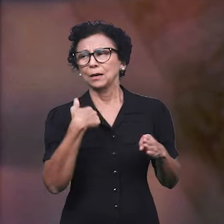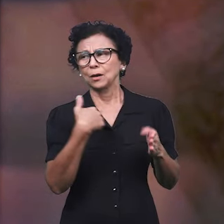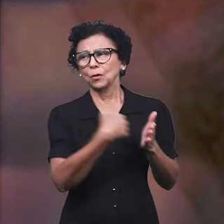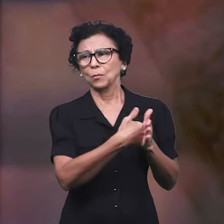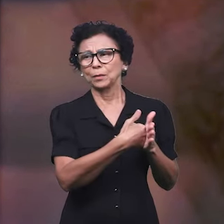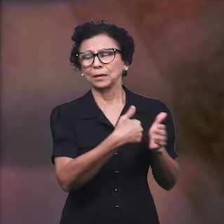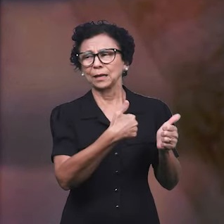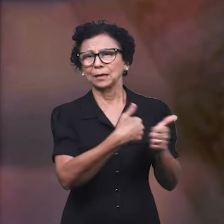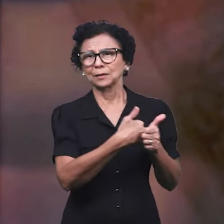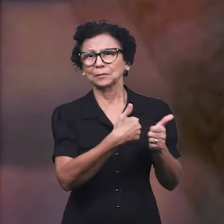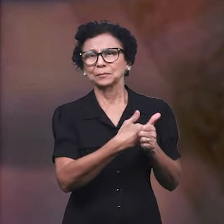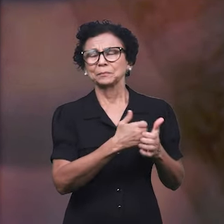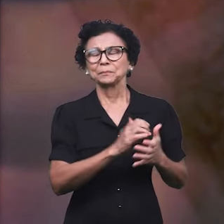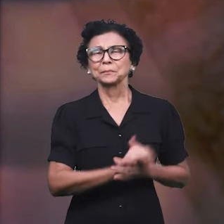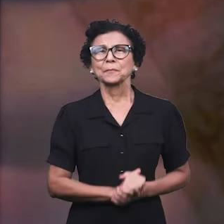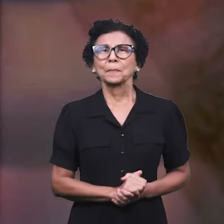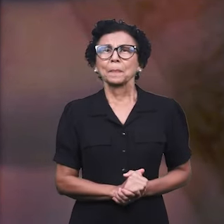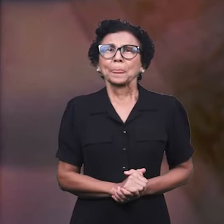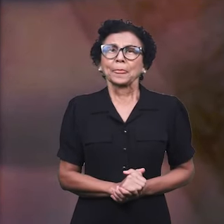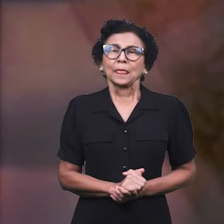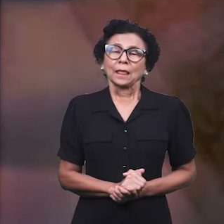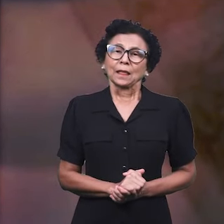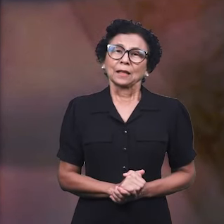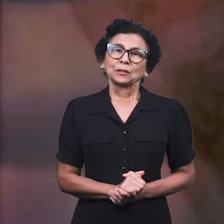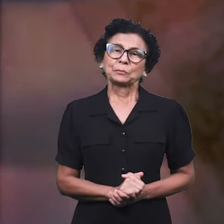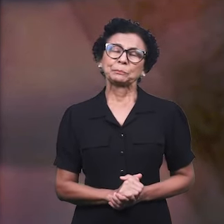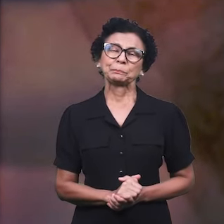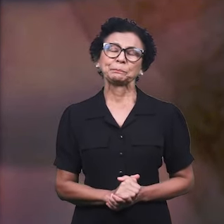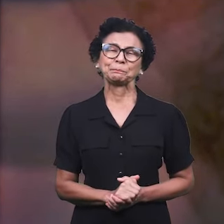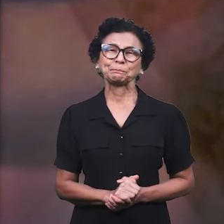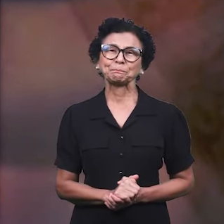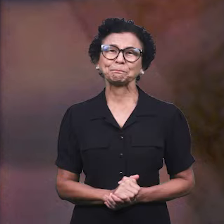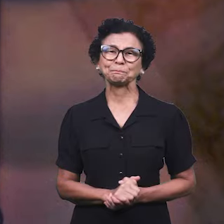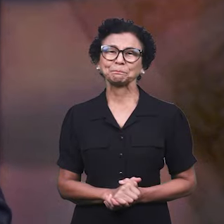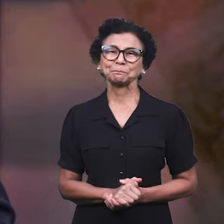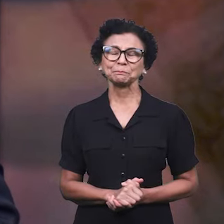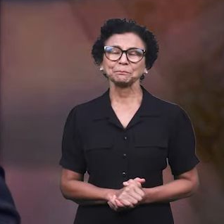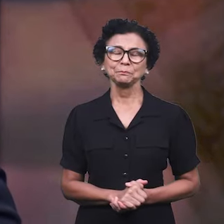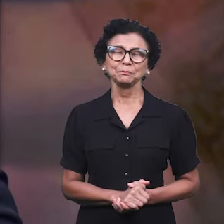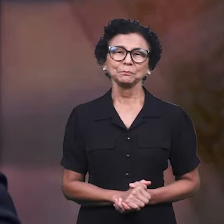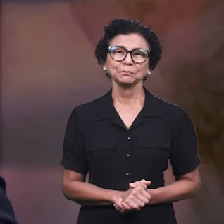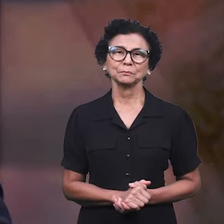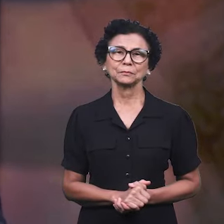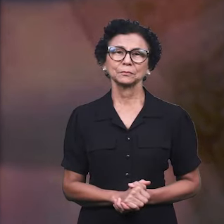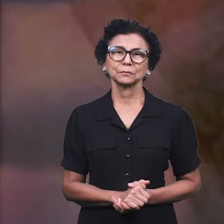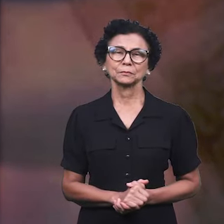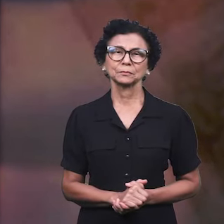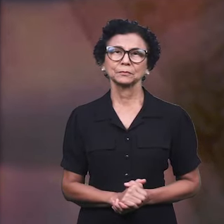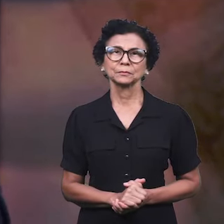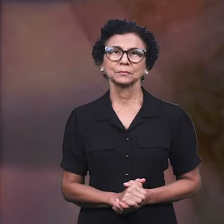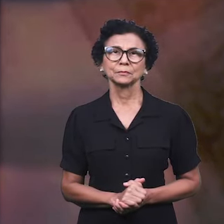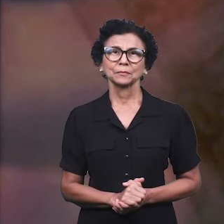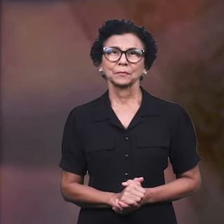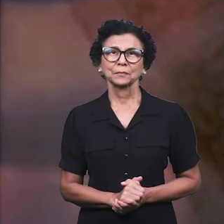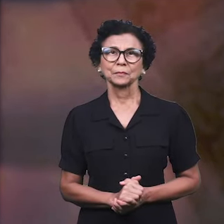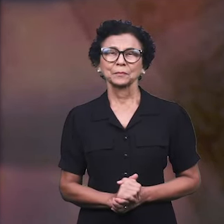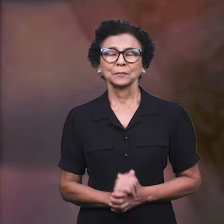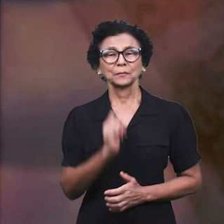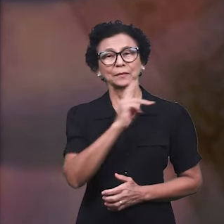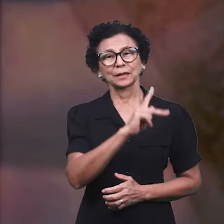teve que ser substituído por Silas e ficou esse rótulo. E aqui Paulo agora dá uma passada na mão aqui, ó, se ele for